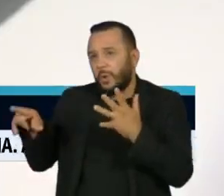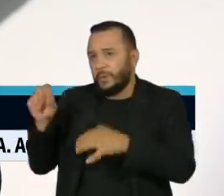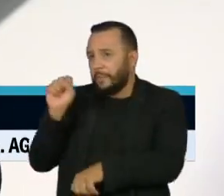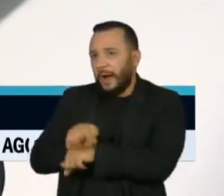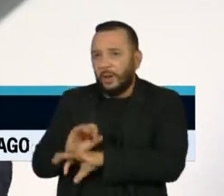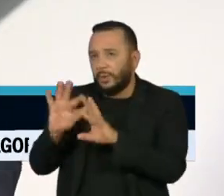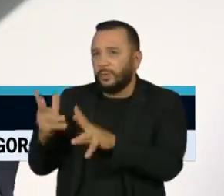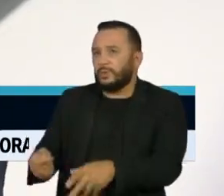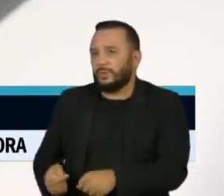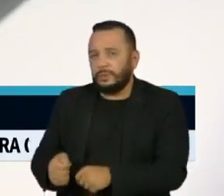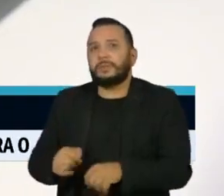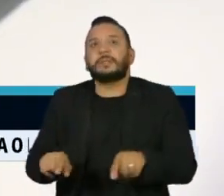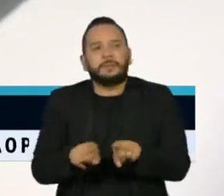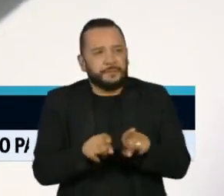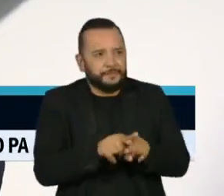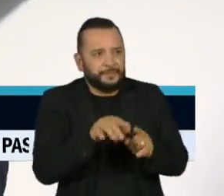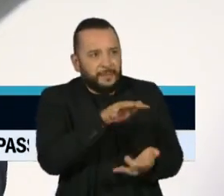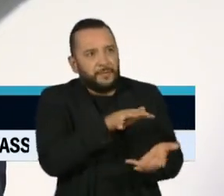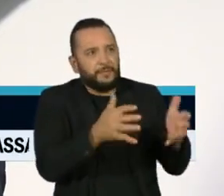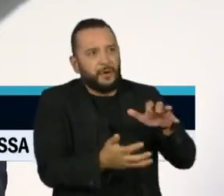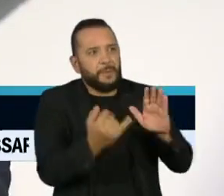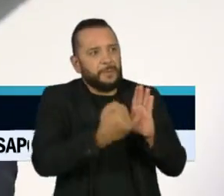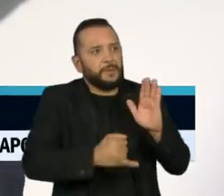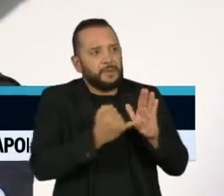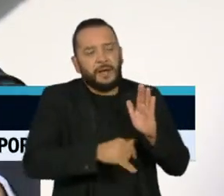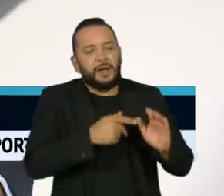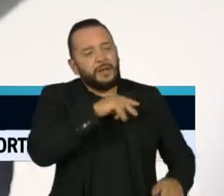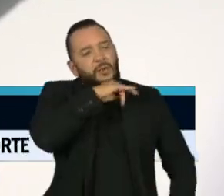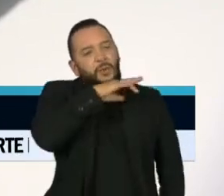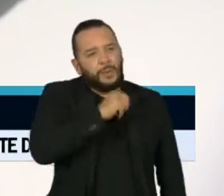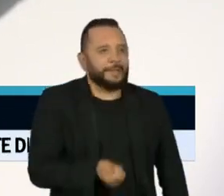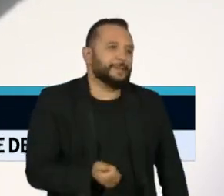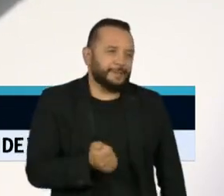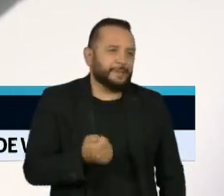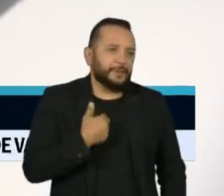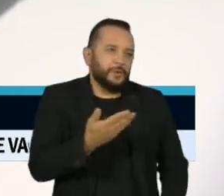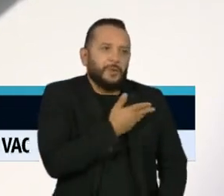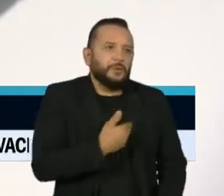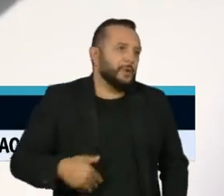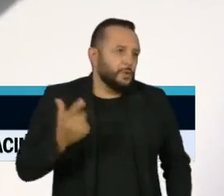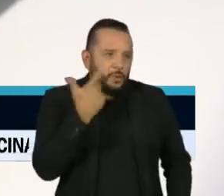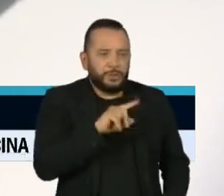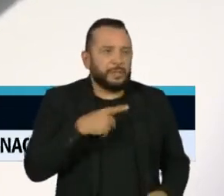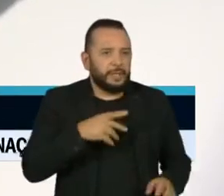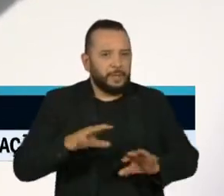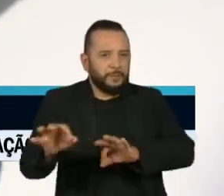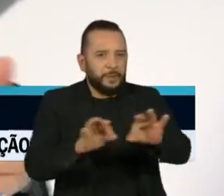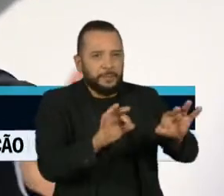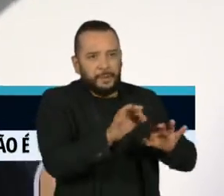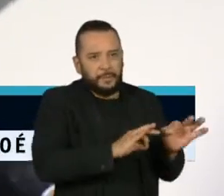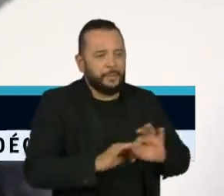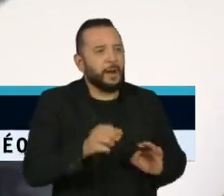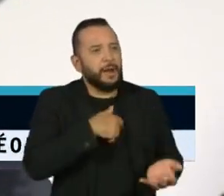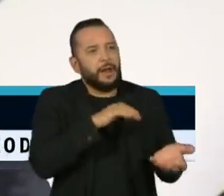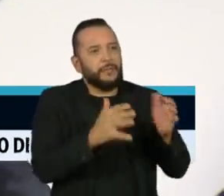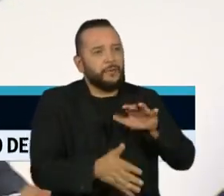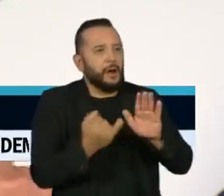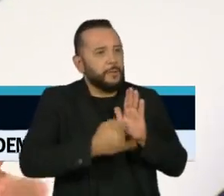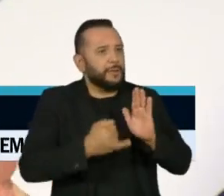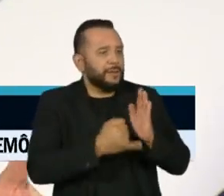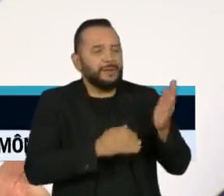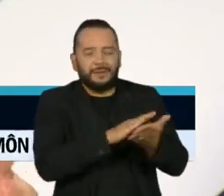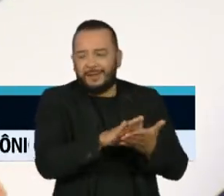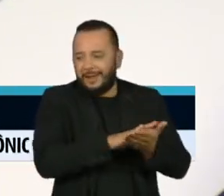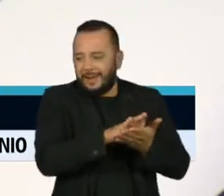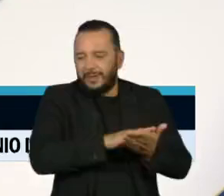reforma tributária foi um fiasco, quer dizer, o governo não foi capaz de mobilizar a reforma tributária e também não foi